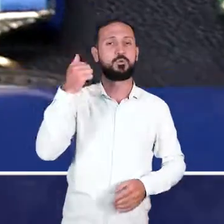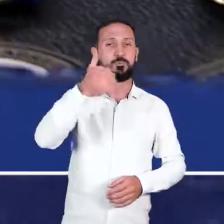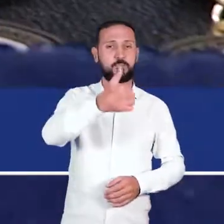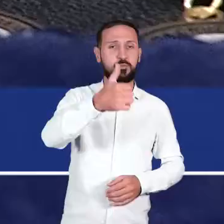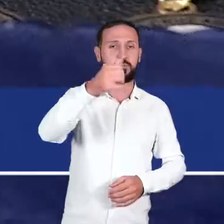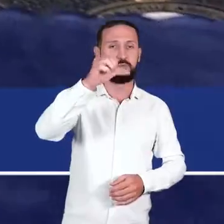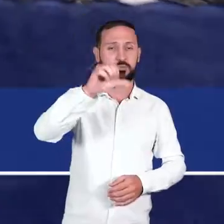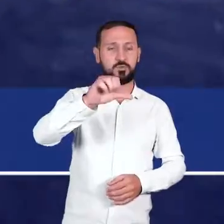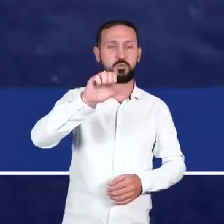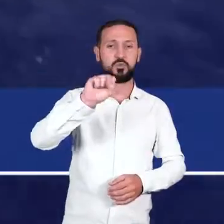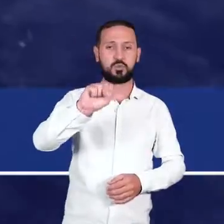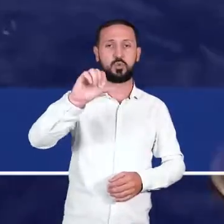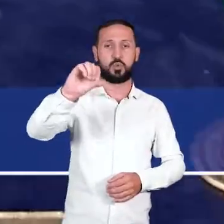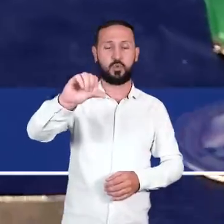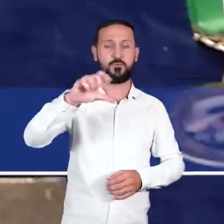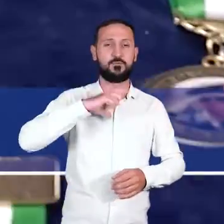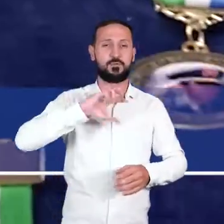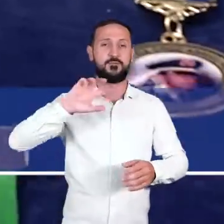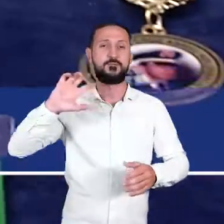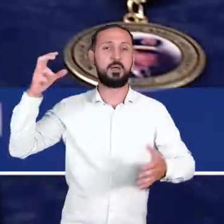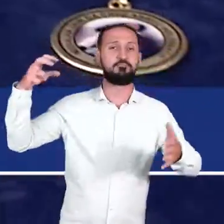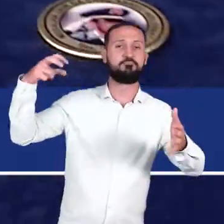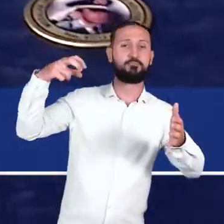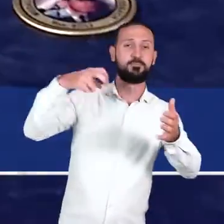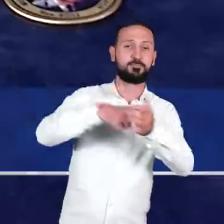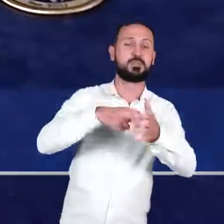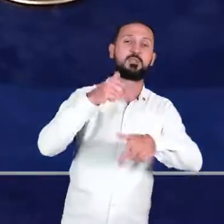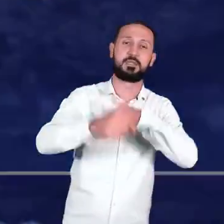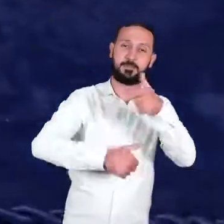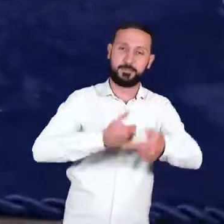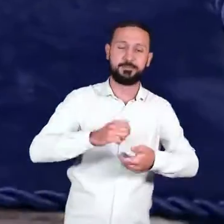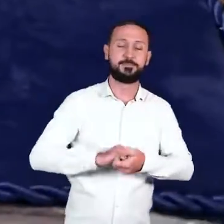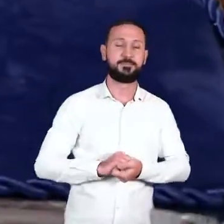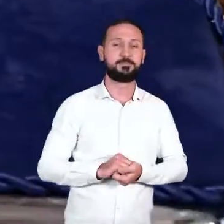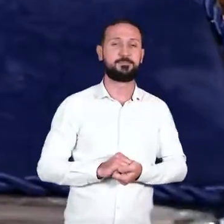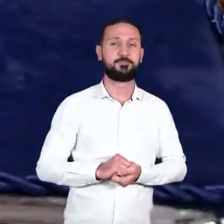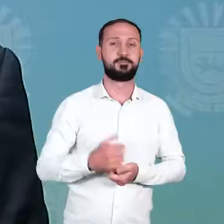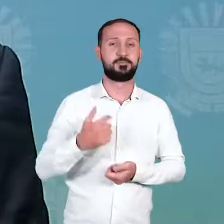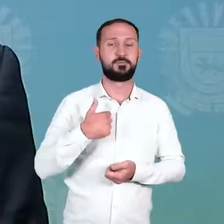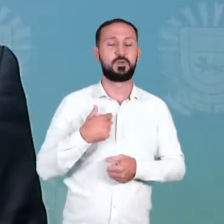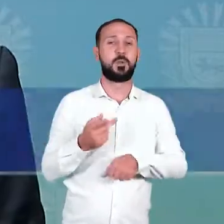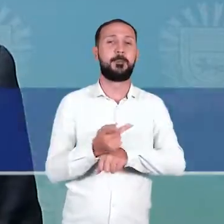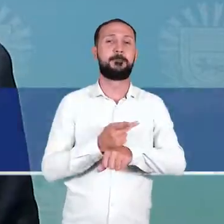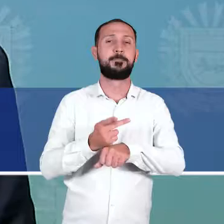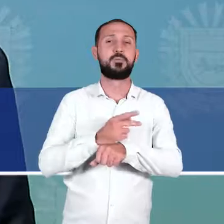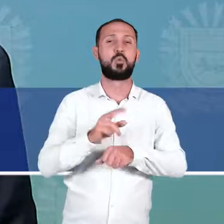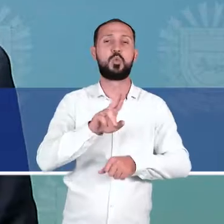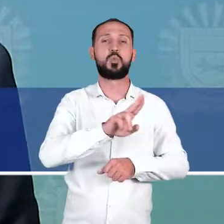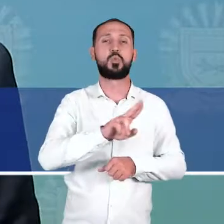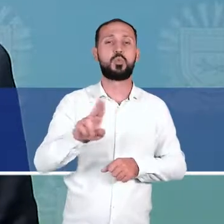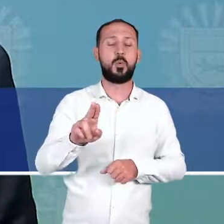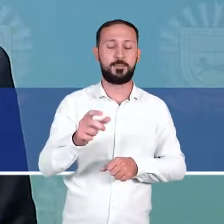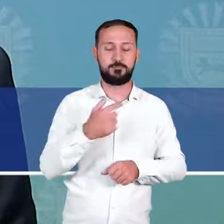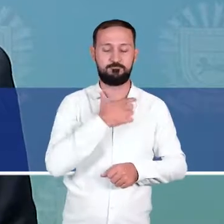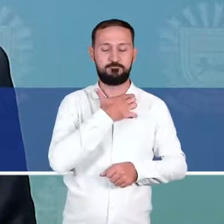em 1989, vítima de acidente de trânsito no exercício de sua função. Procurei dar o nome da medalha, não que nós não